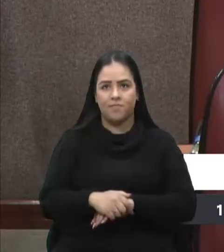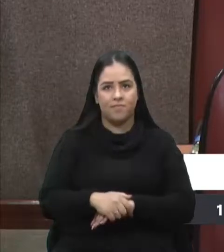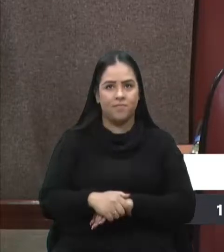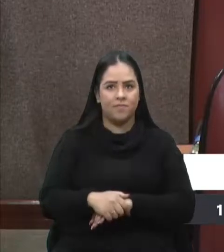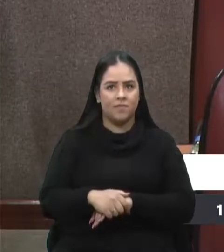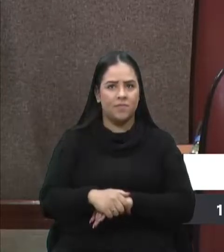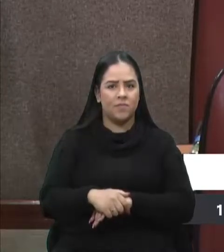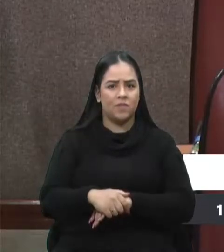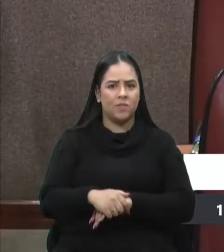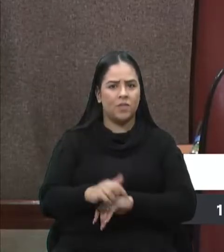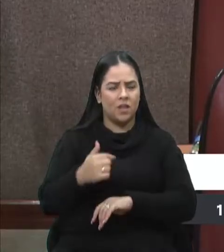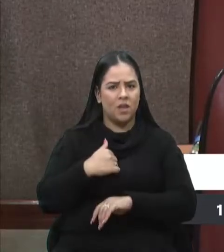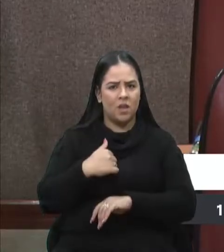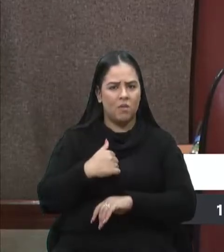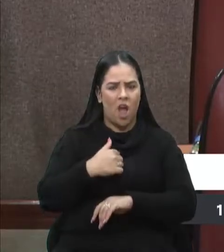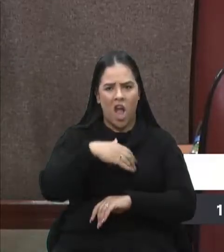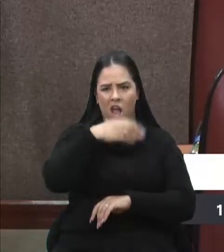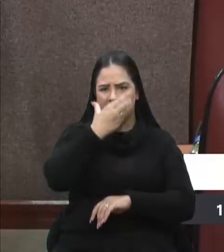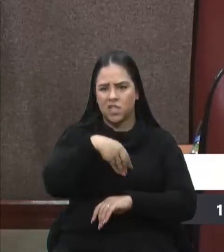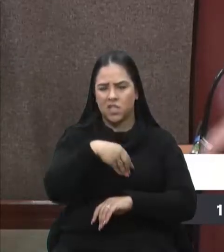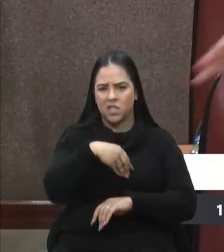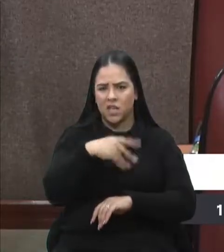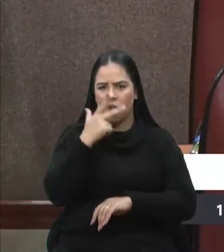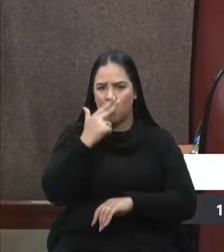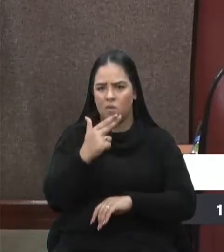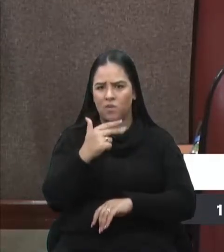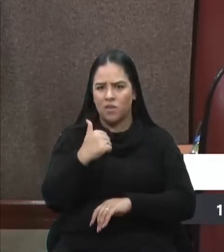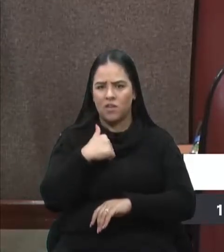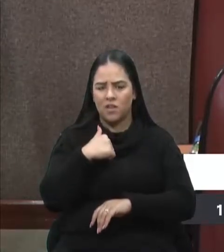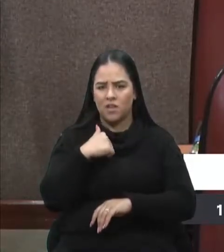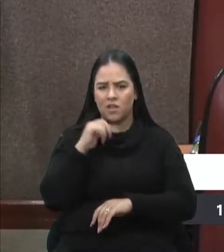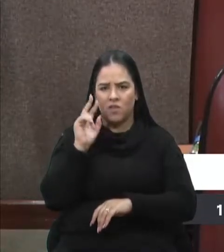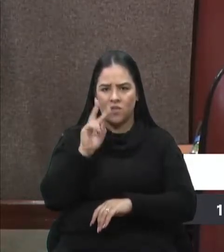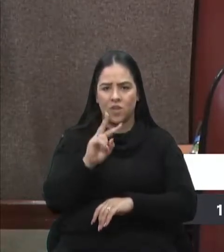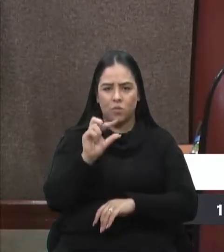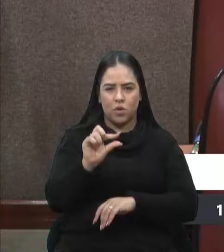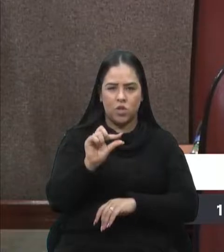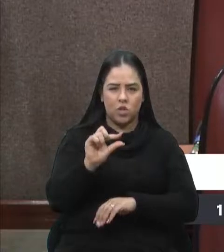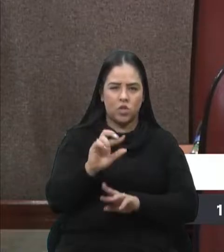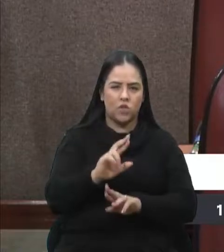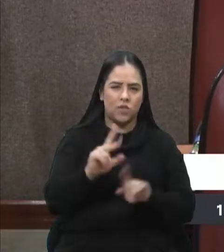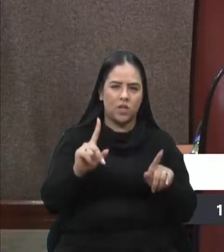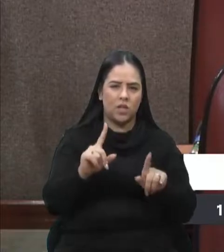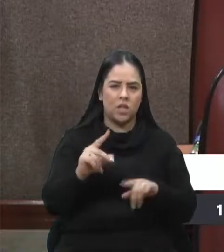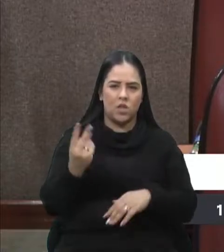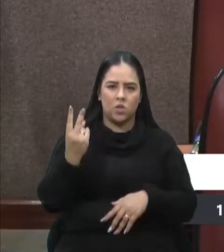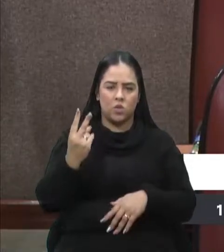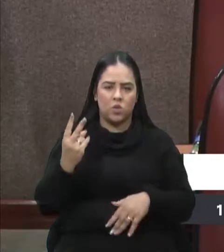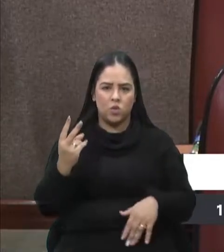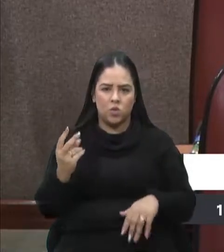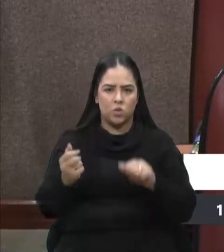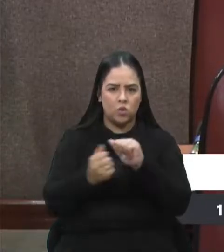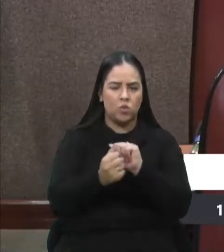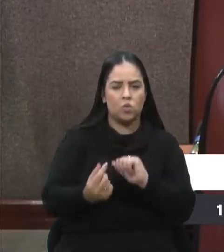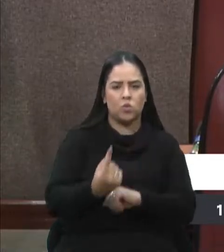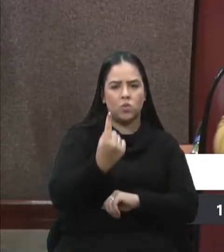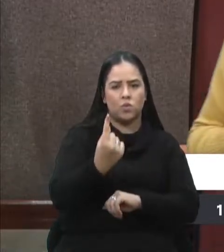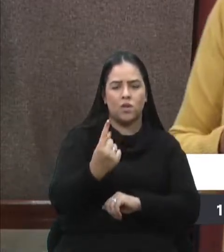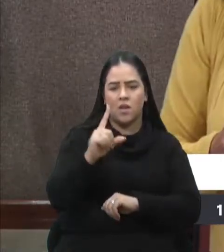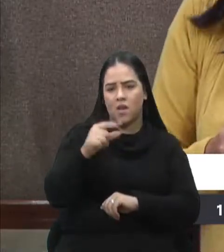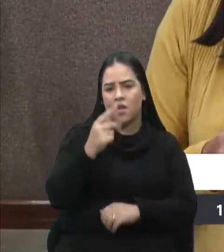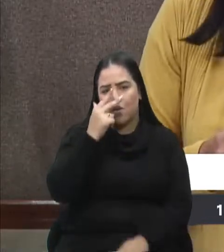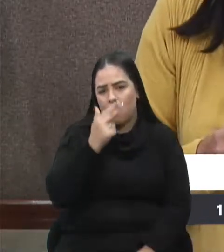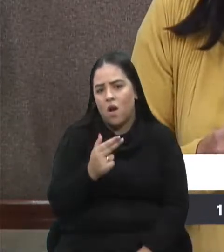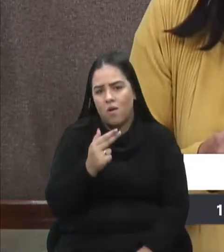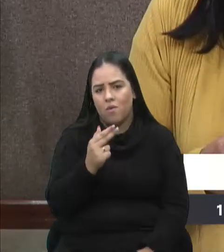até achei, quando ele estava lendo, que era o mesmo. Aí depois que eu tive que ver que já era um pouquinho diferente. 2 que se juntou em 1, as perguntas são praticamente as